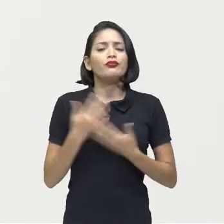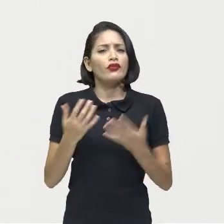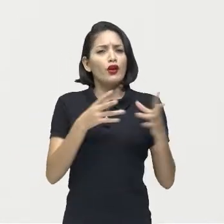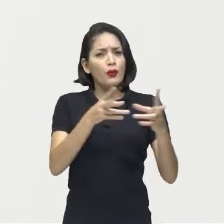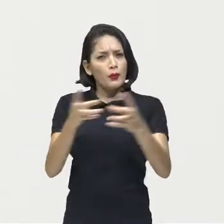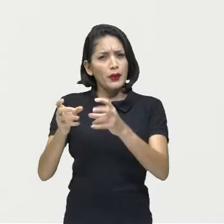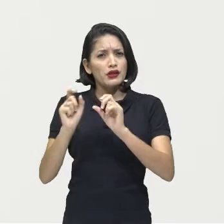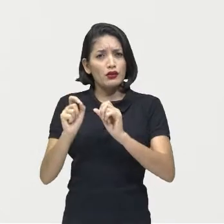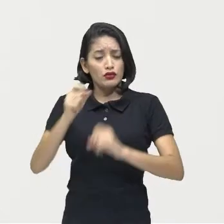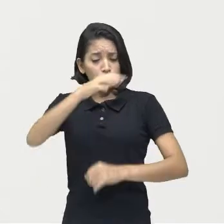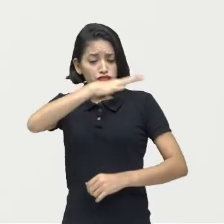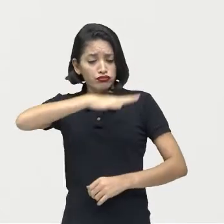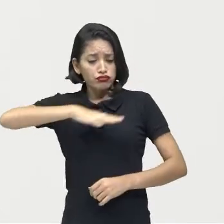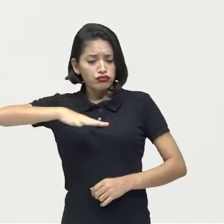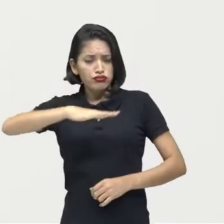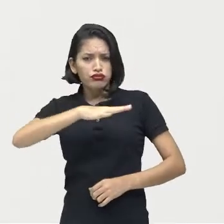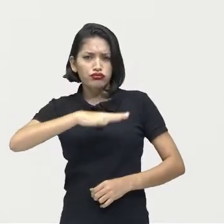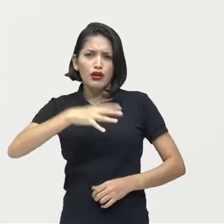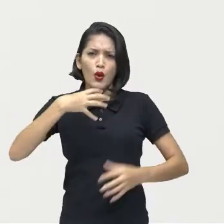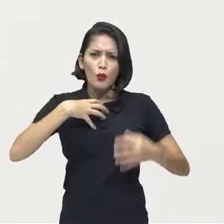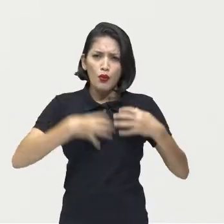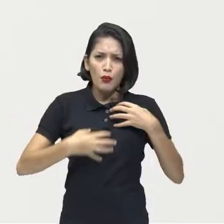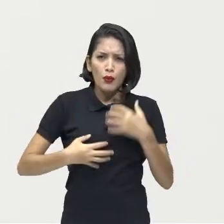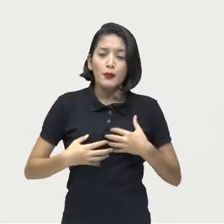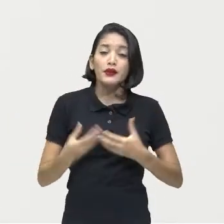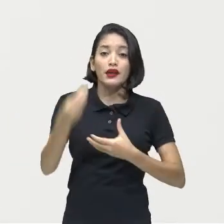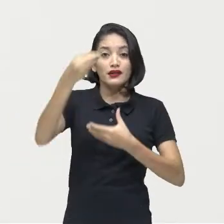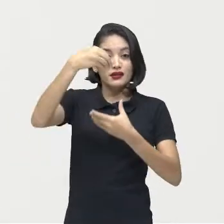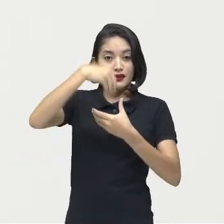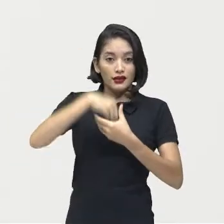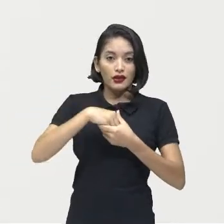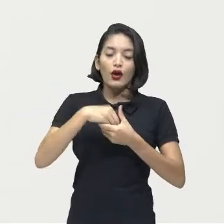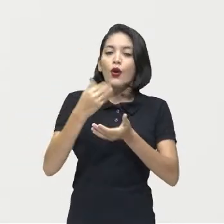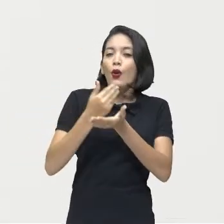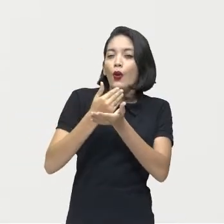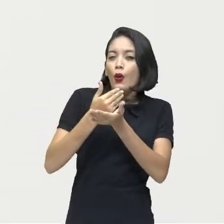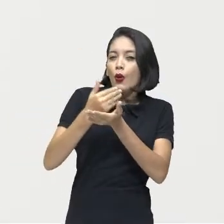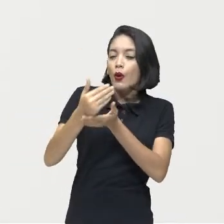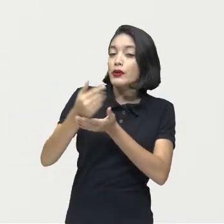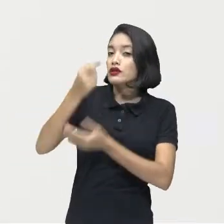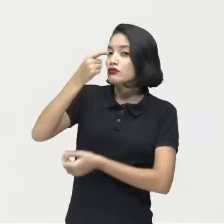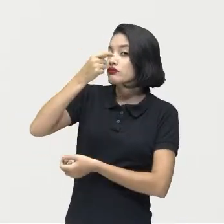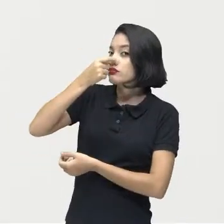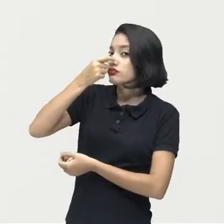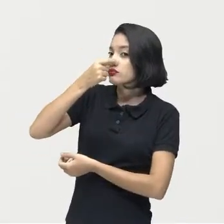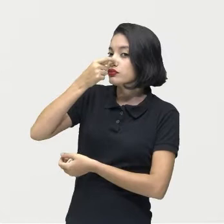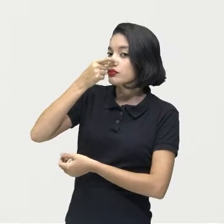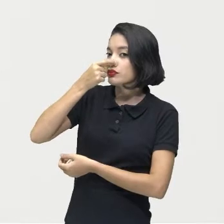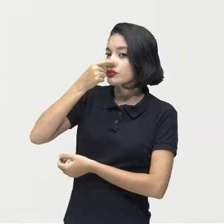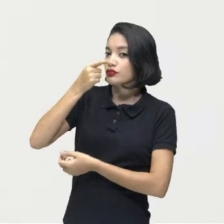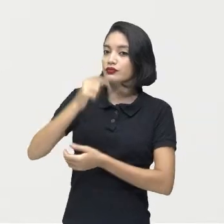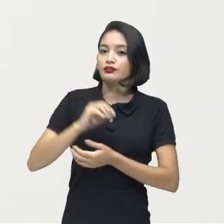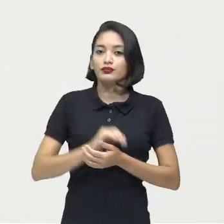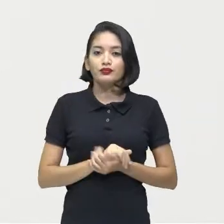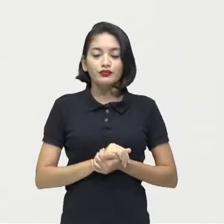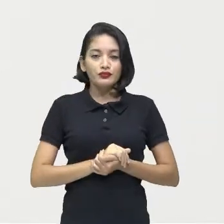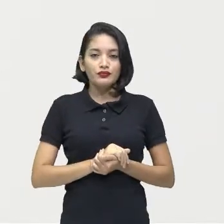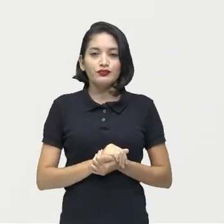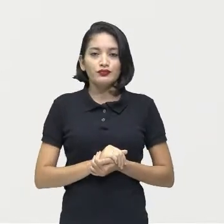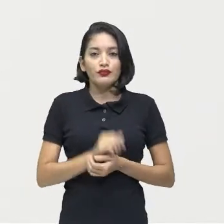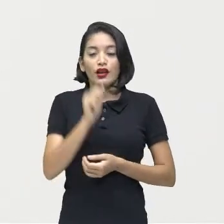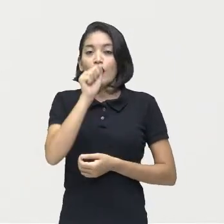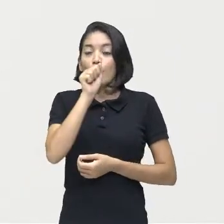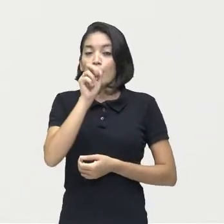observa, no geral, todos os órgãos que compõem, iniciando ali na cavidade nasal, que é por onde o